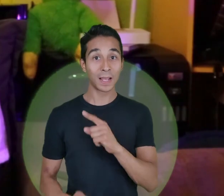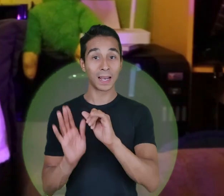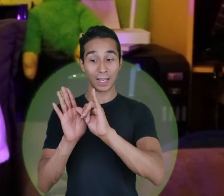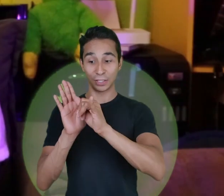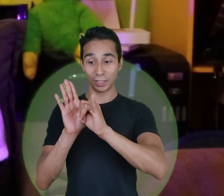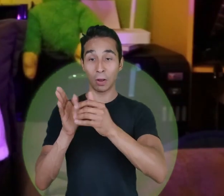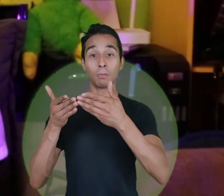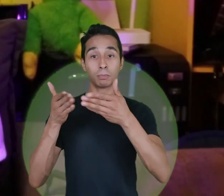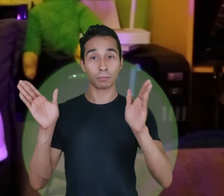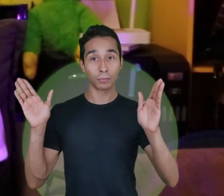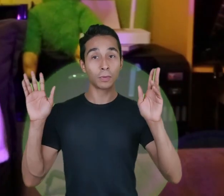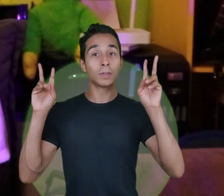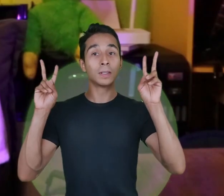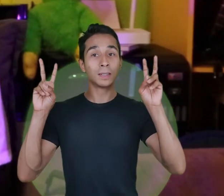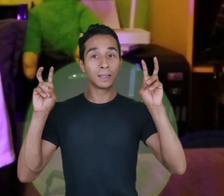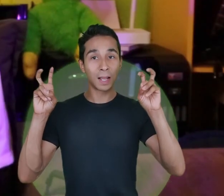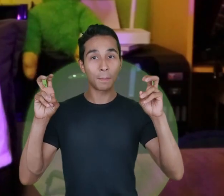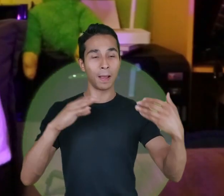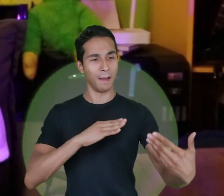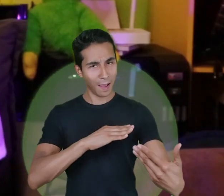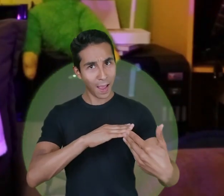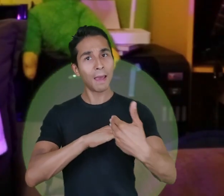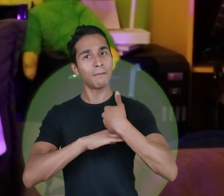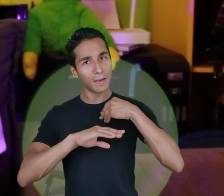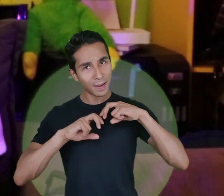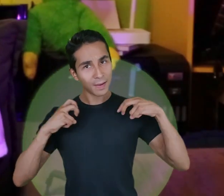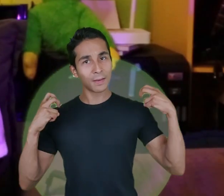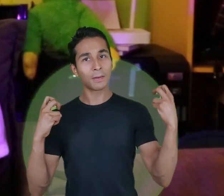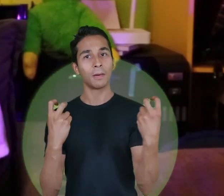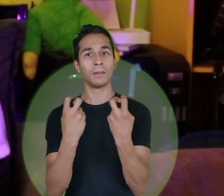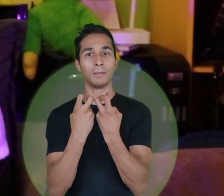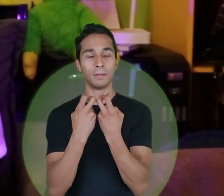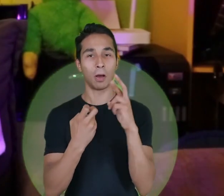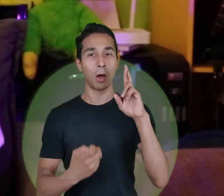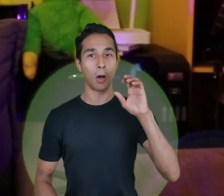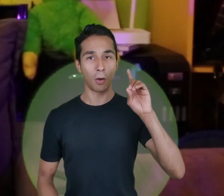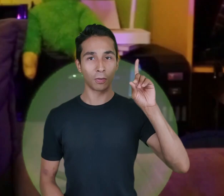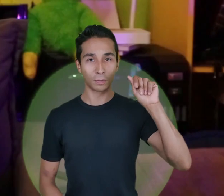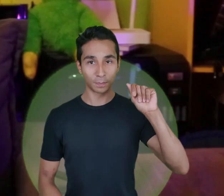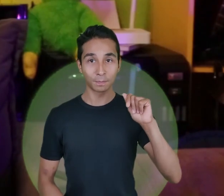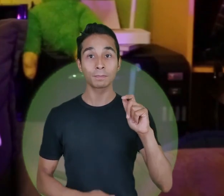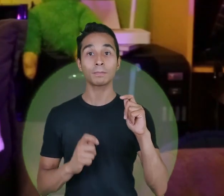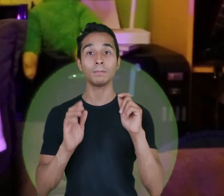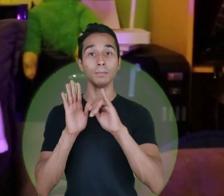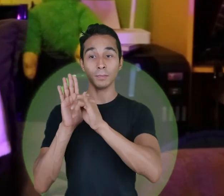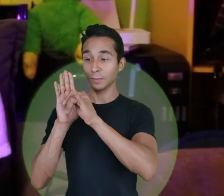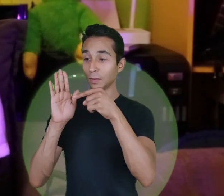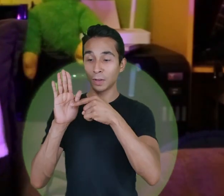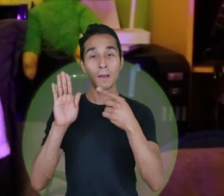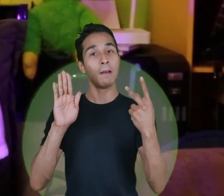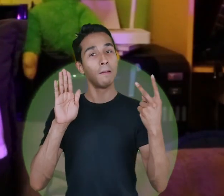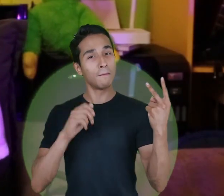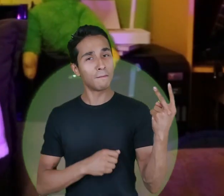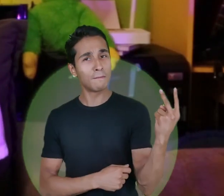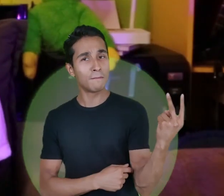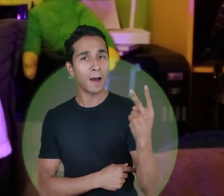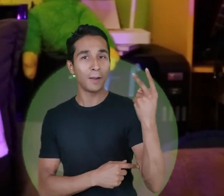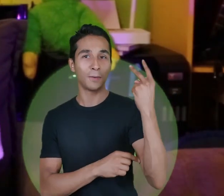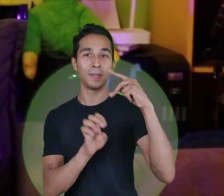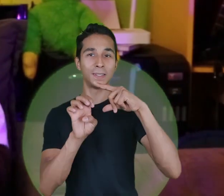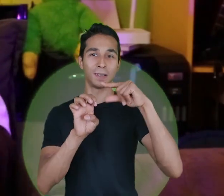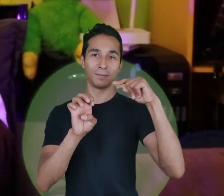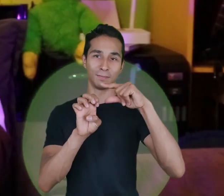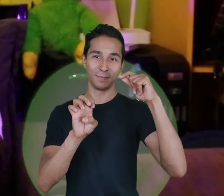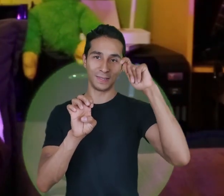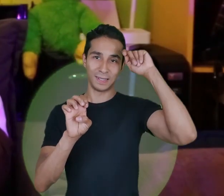edital com outros parceiros chamado Entra na Roda, um edital voltado, né, à valorização do empreendedorismo negro.